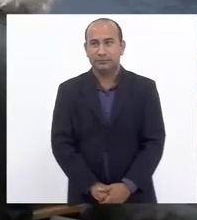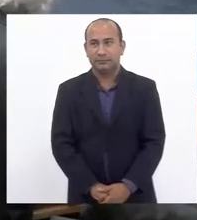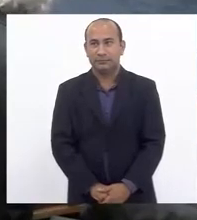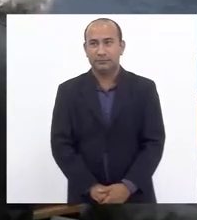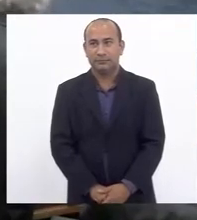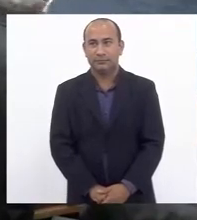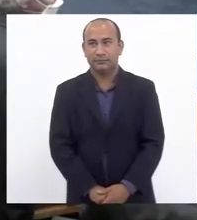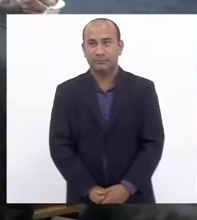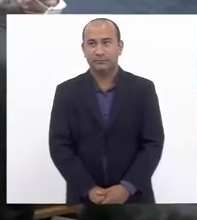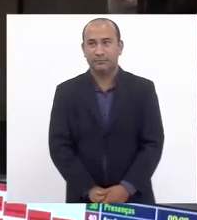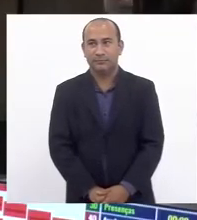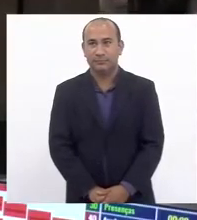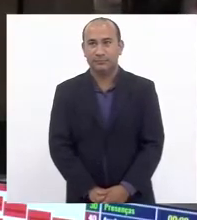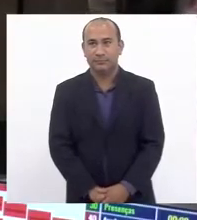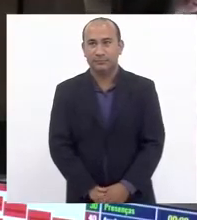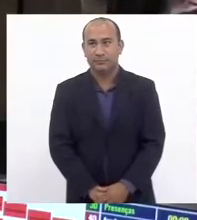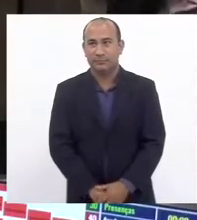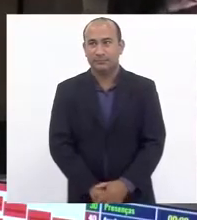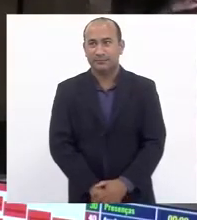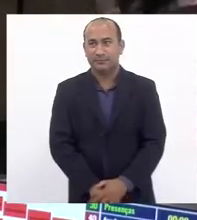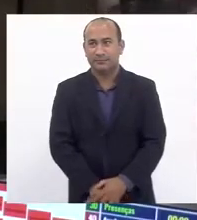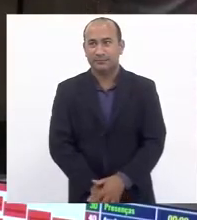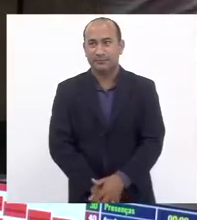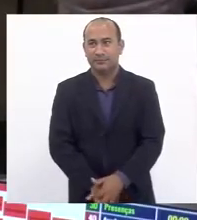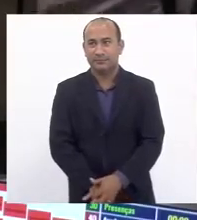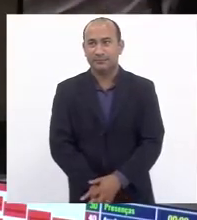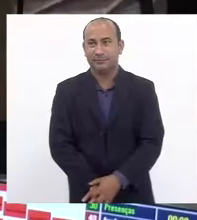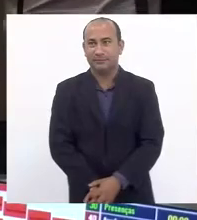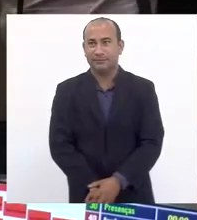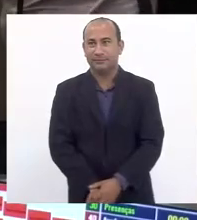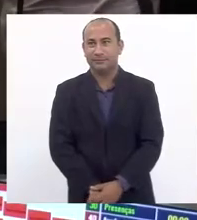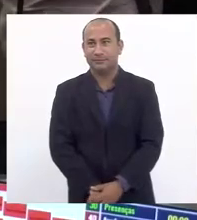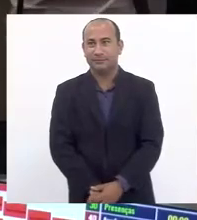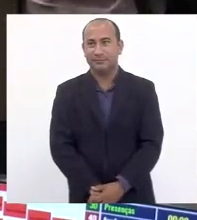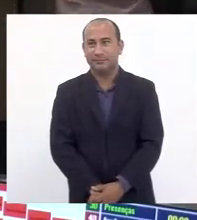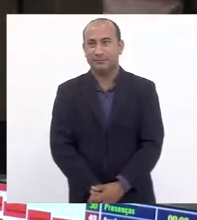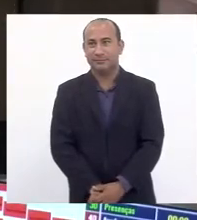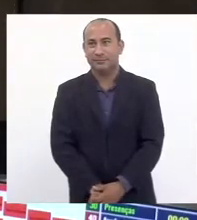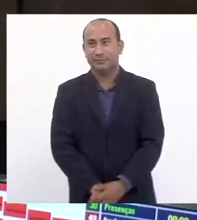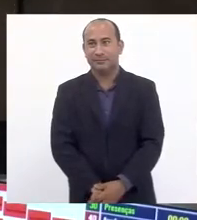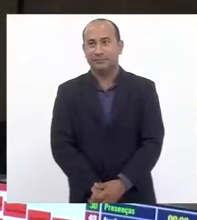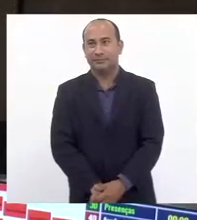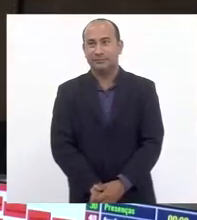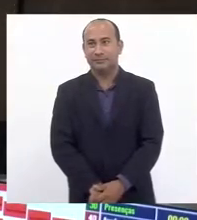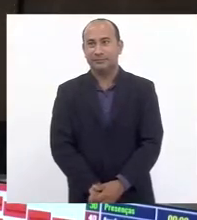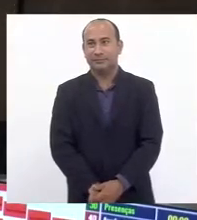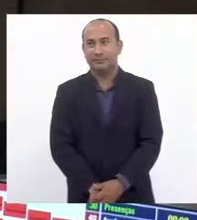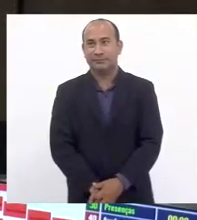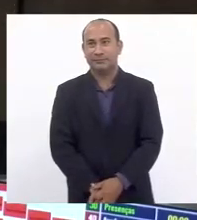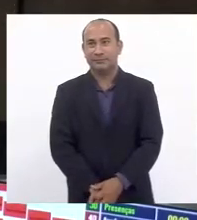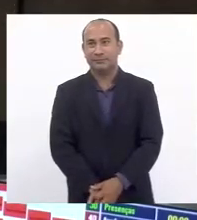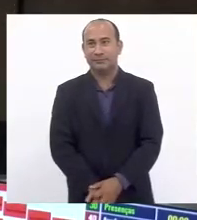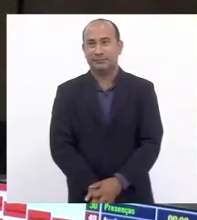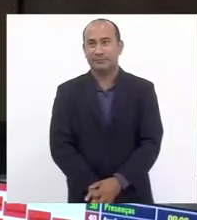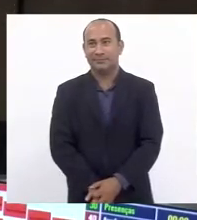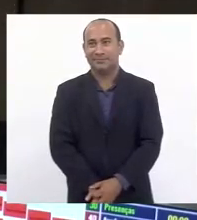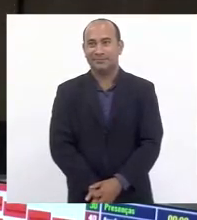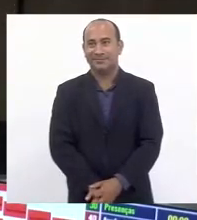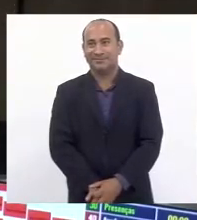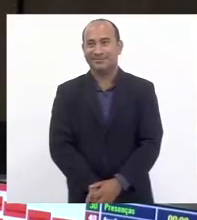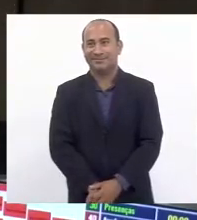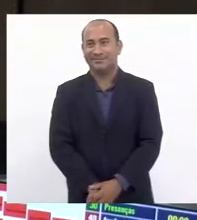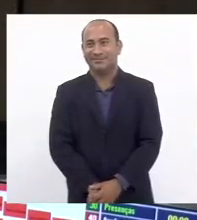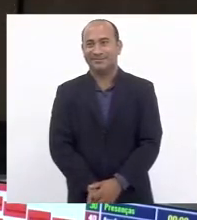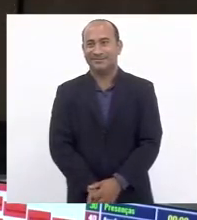Ele está de volta? Tá. Só vai hoje, amanhã, 24 horas. Vou botar uma emenda no orçamento.